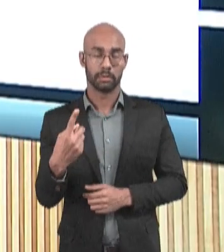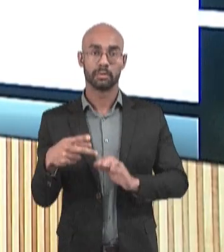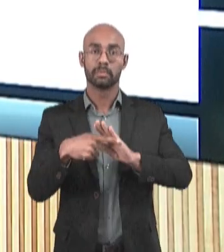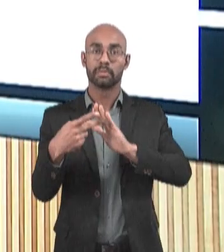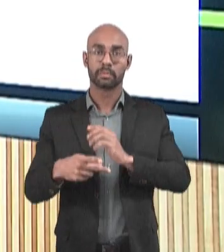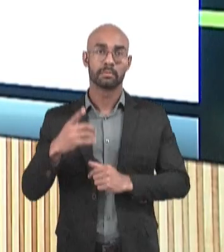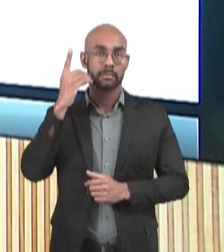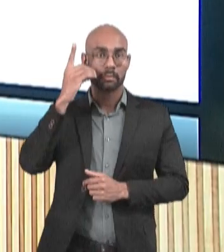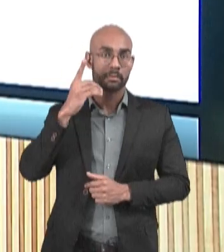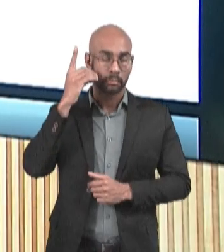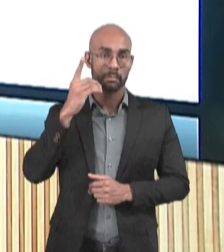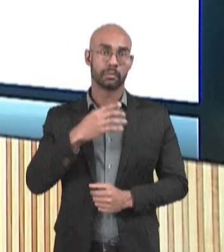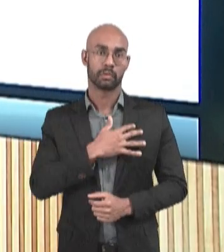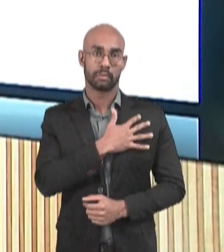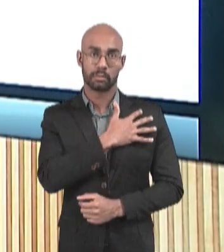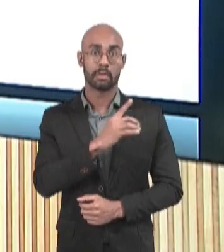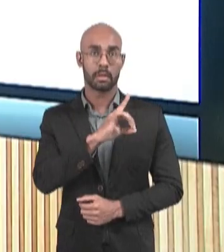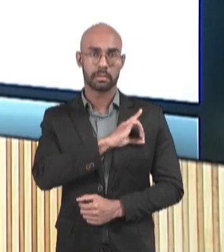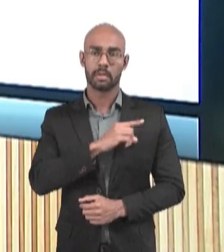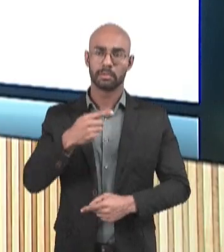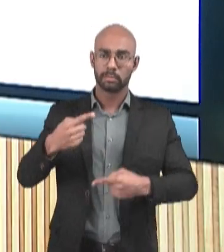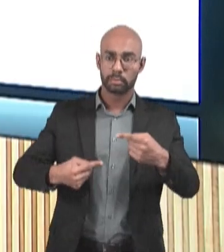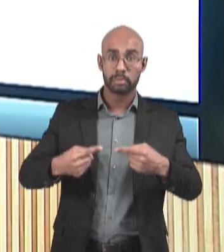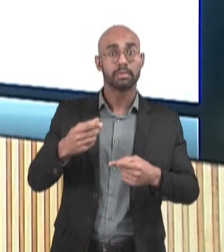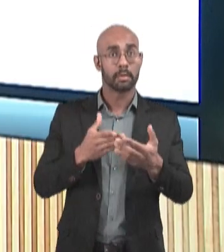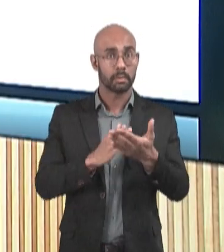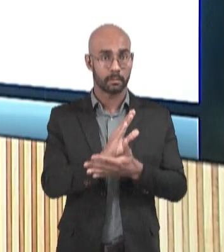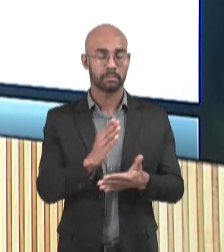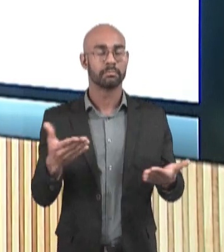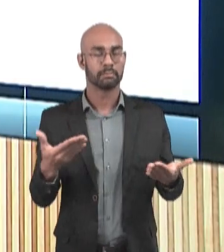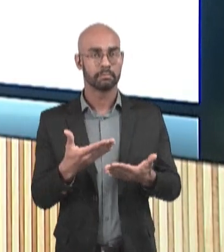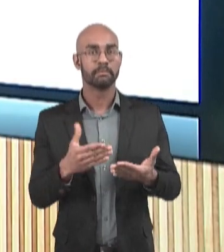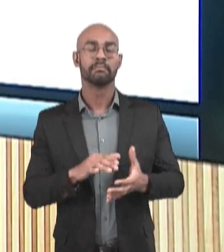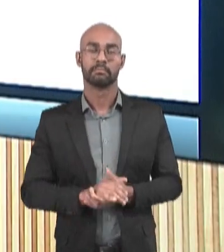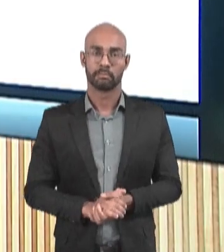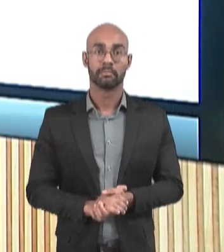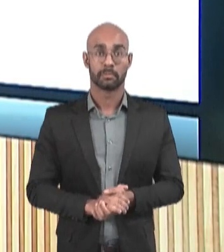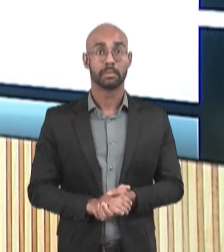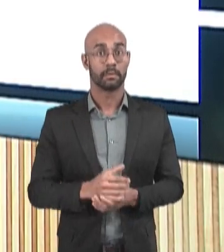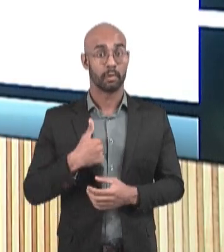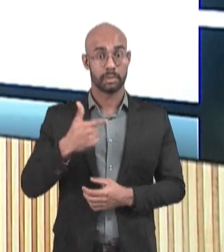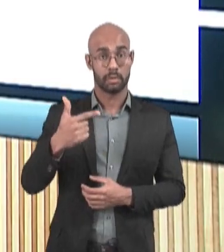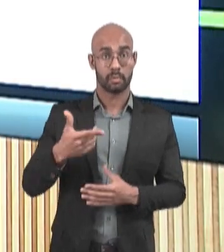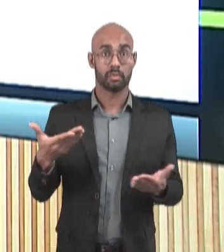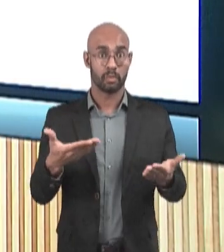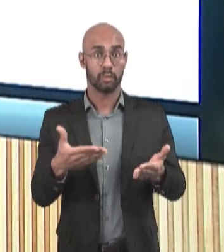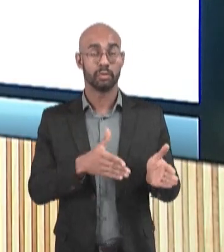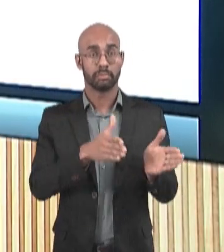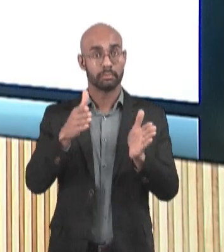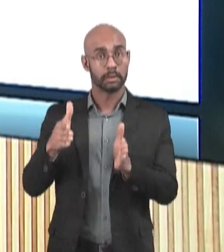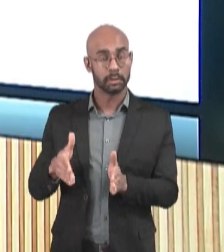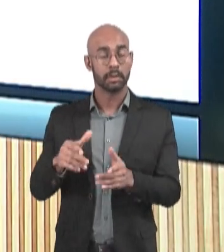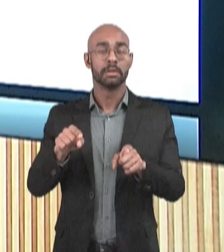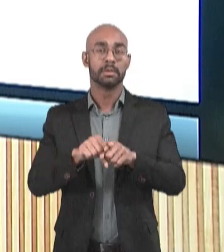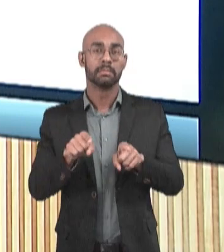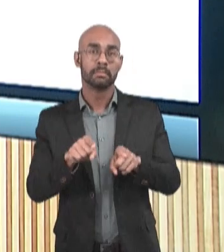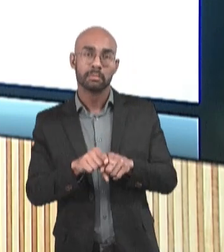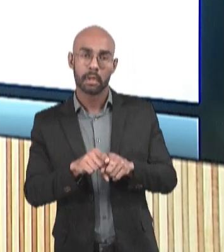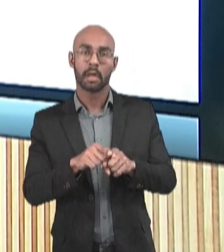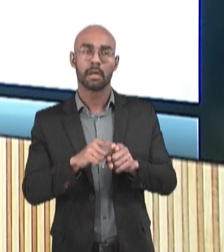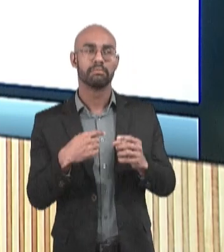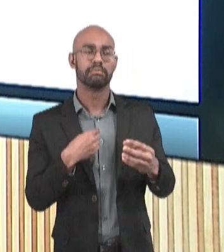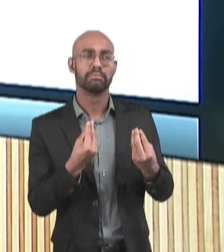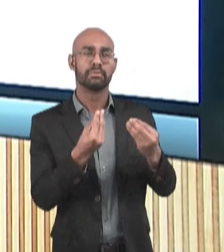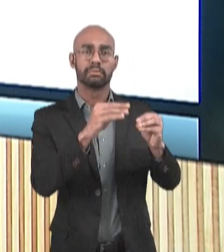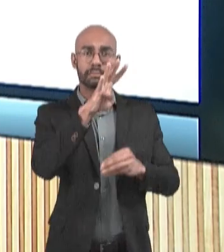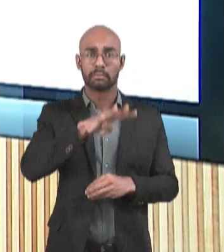do deputado Coronel Davi, matéria discutida, votada e aprovada em seu mérito, né, a segunda discussão, instituindo no calendário do